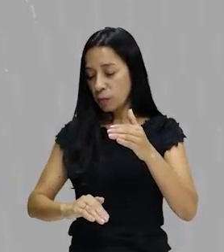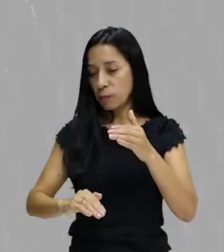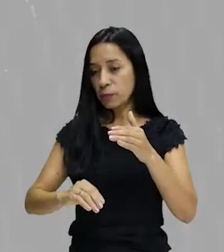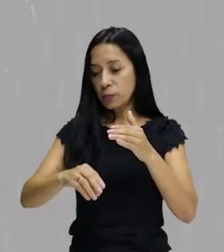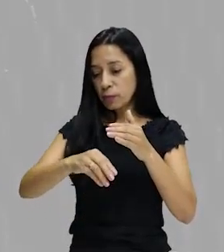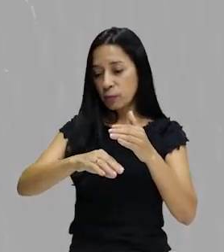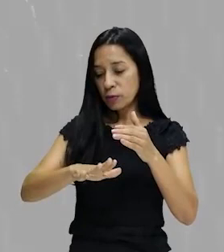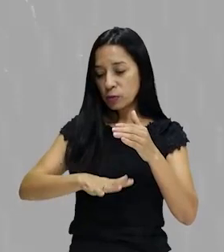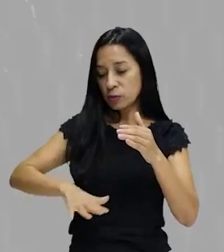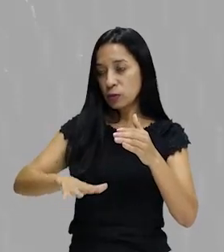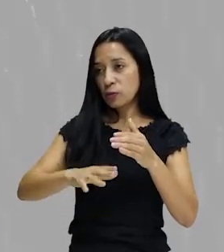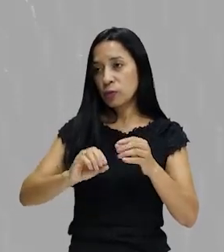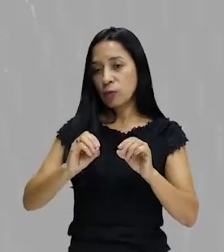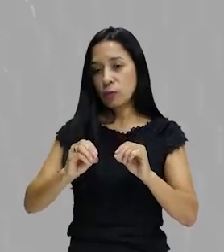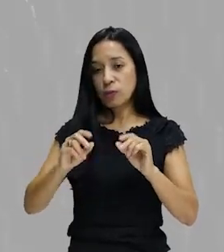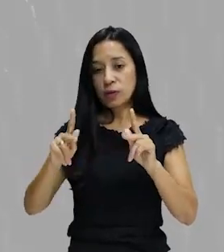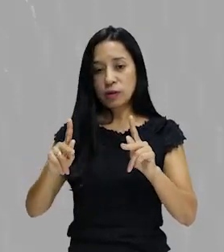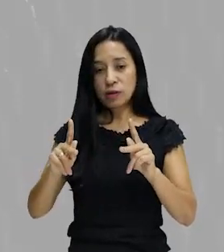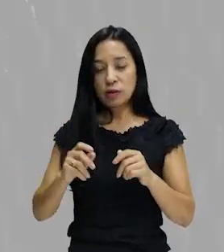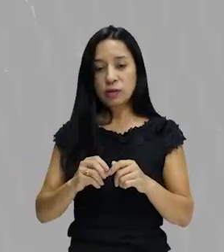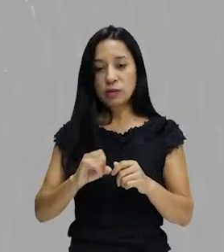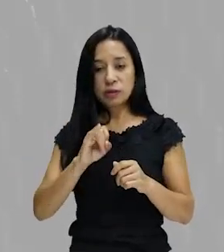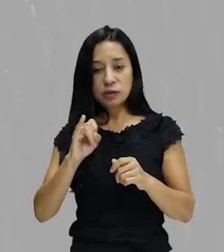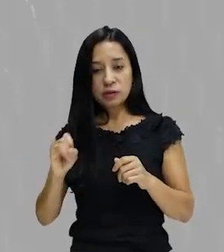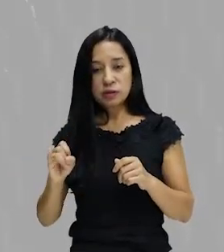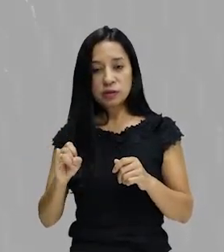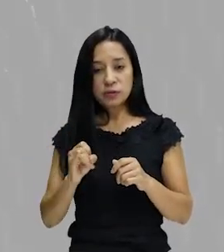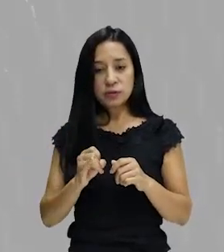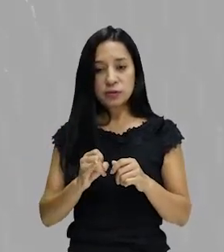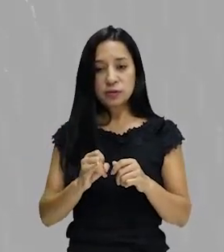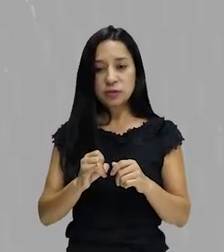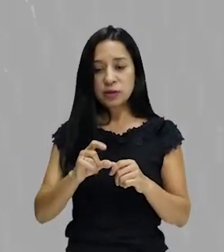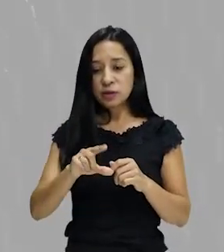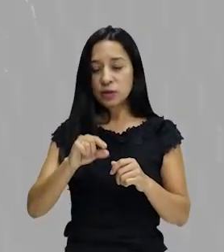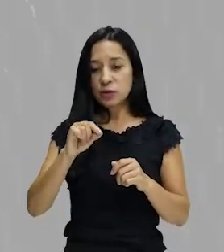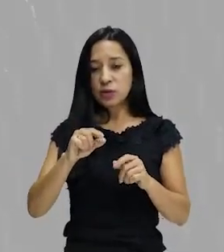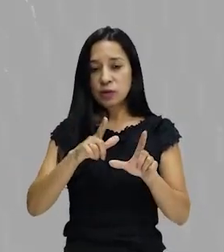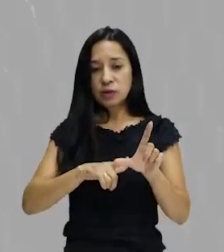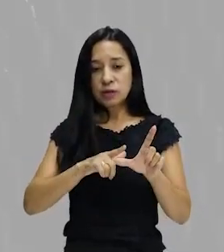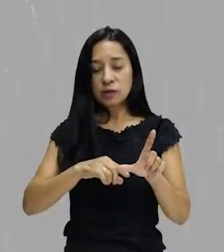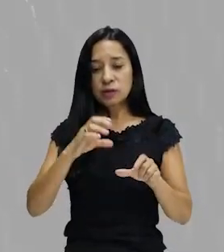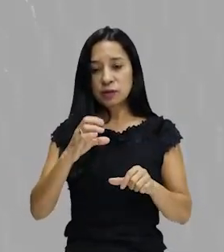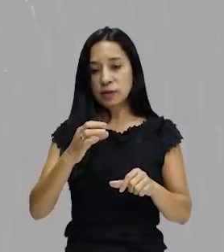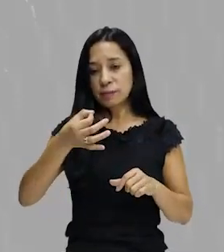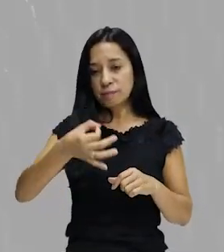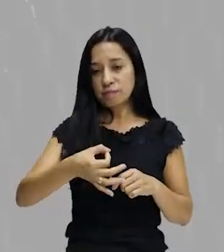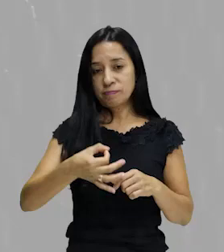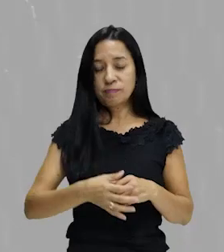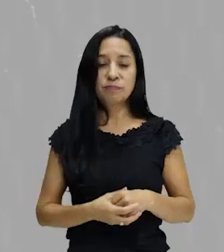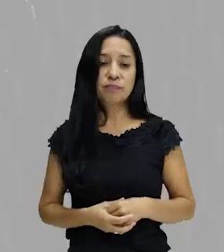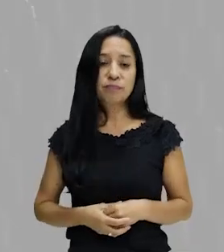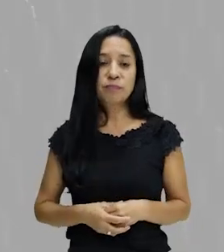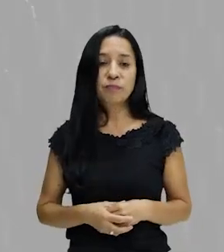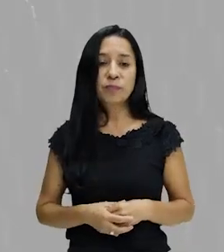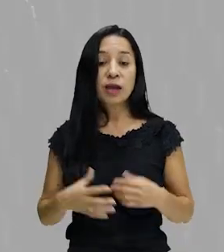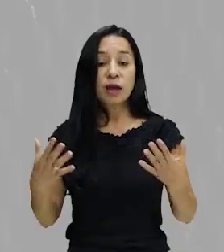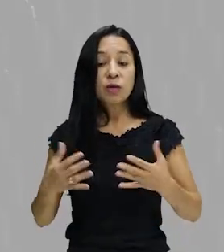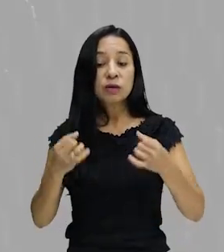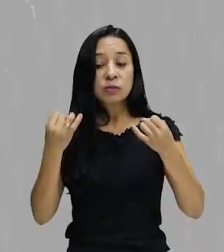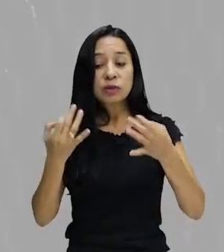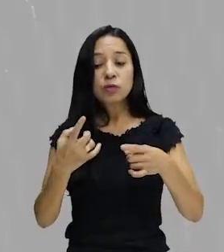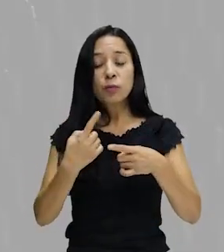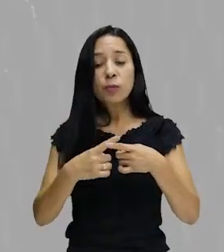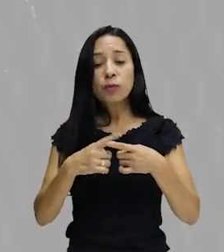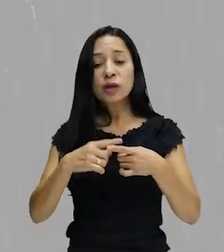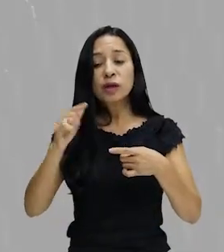solo, tá ok? Então, se você marcou a letra C, corretíssimo, certo? No caso da letra A, olha o que diz a letra A,